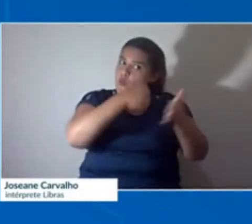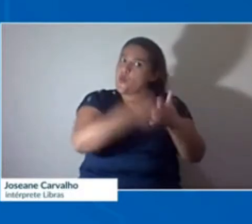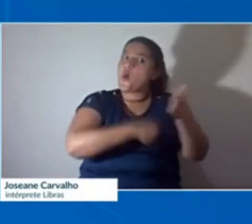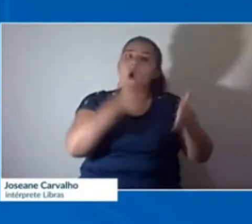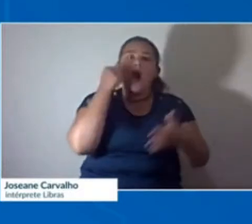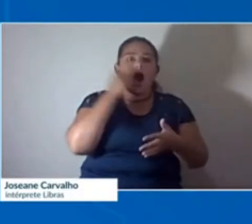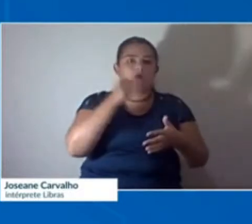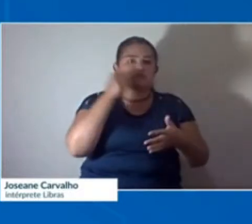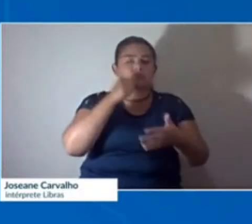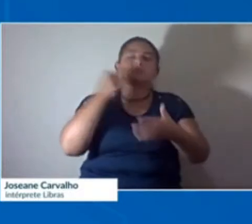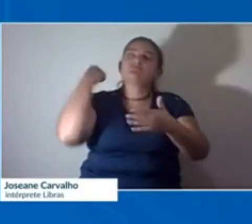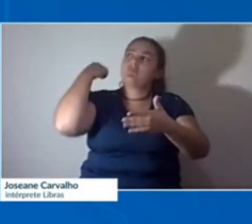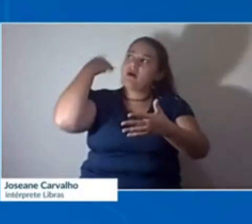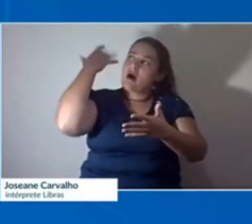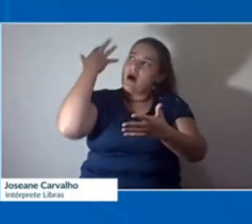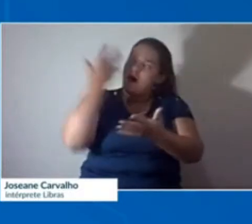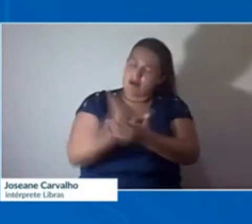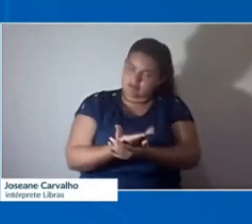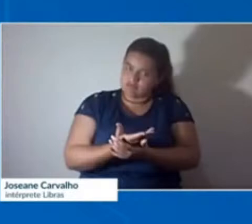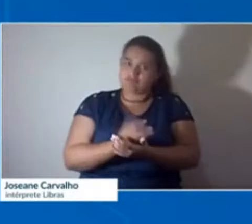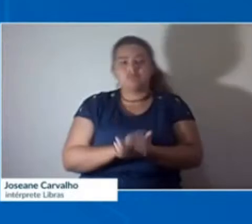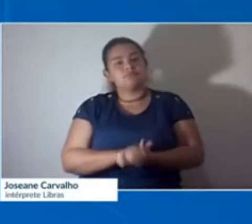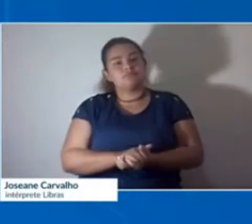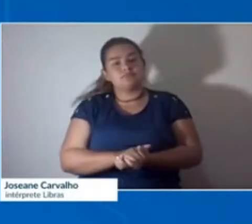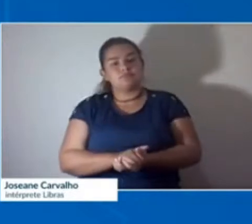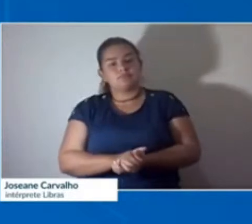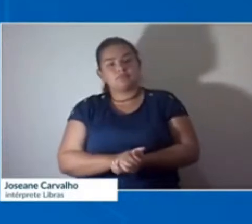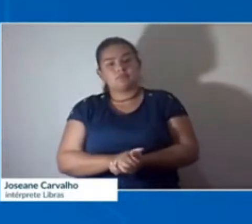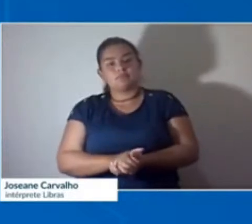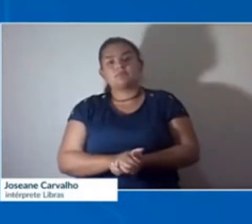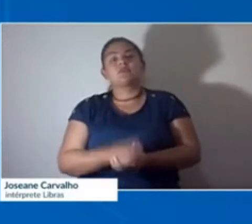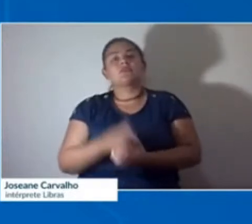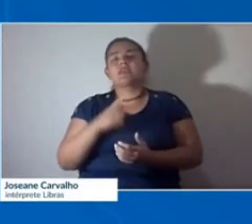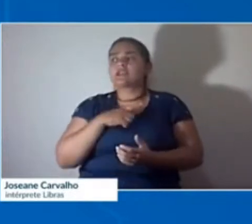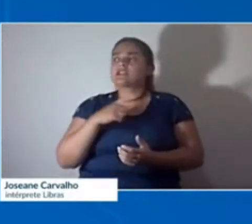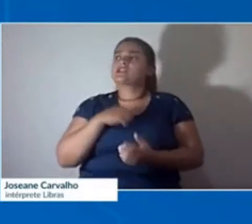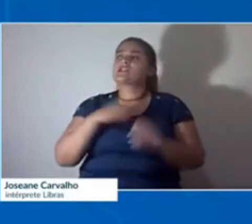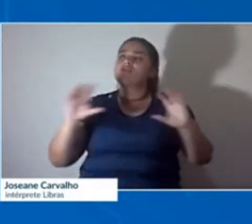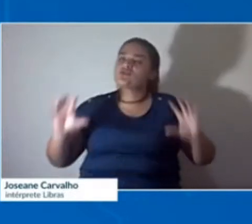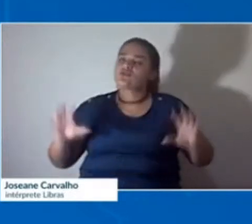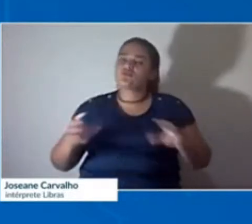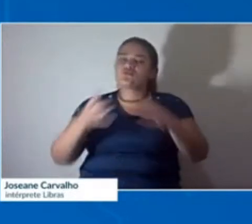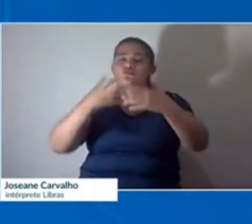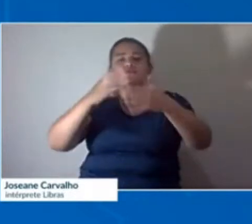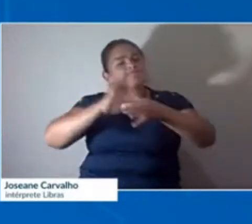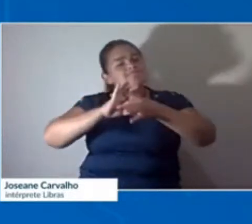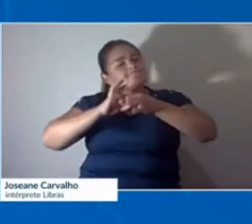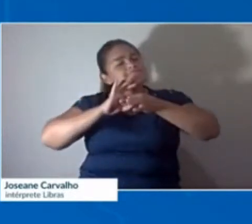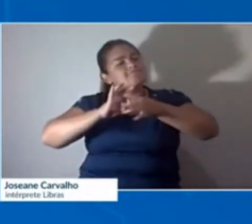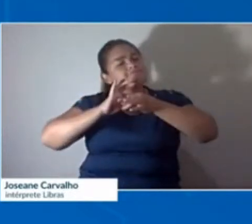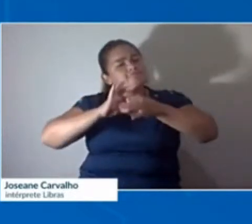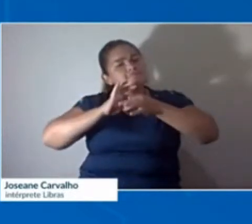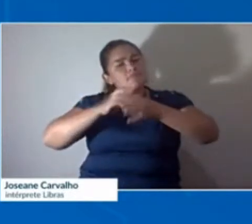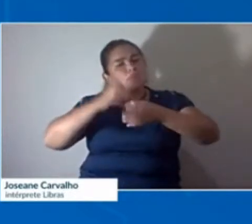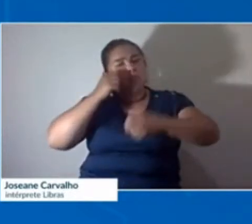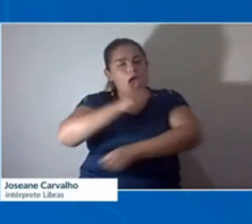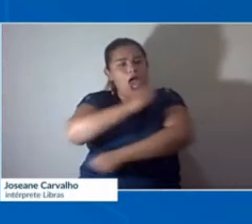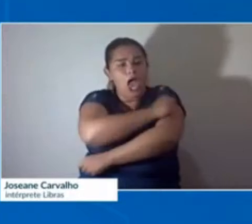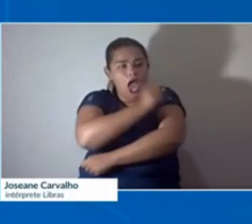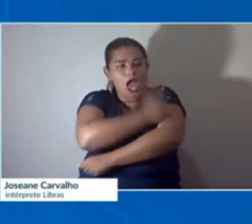das mulheres. E, nesse sentido, nós temos coletivos, acadêmicas, realizando trabalhos, né, de